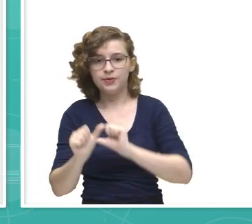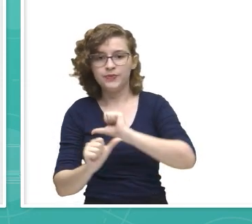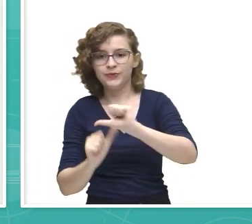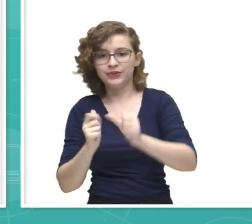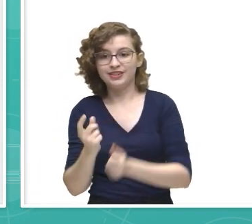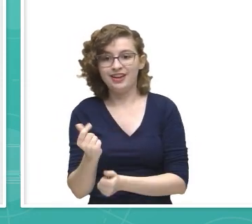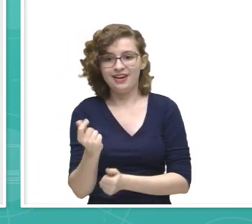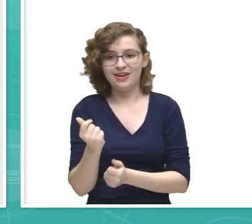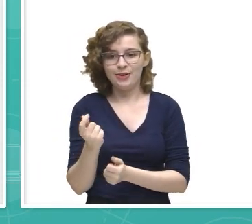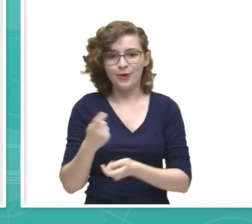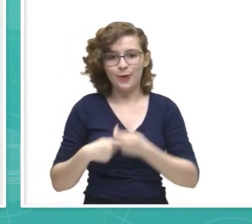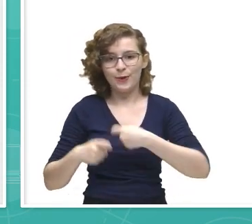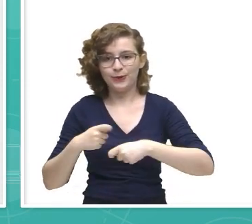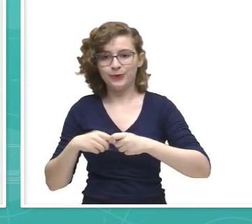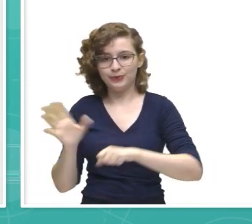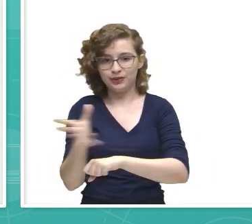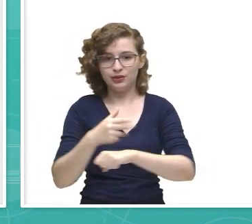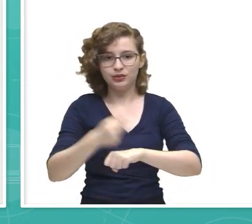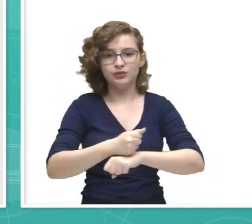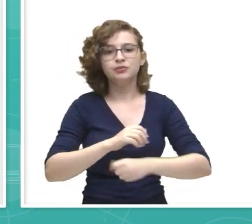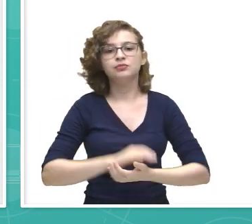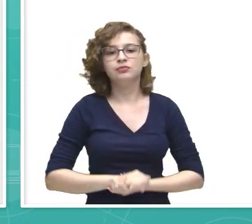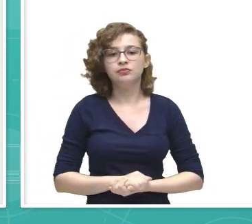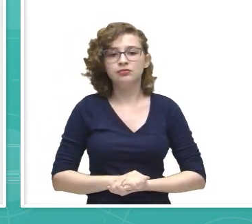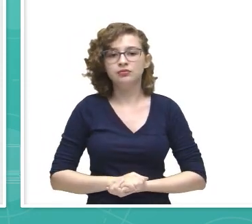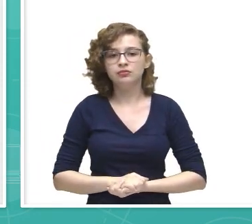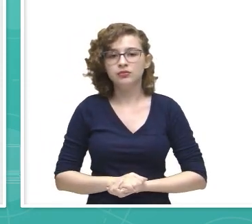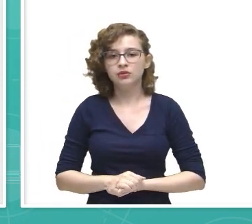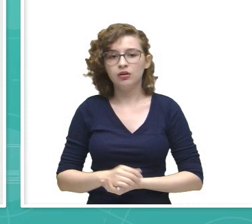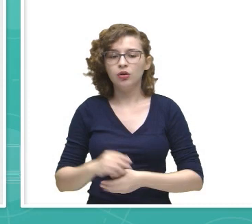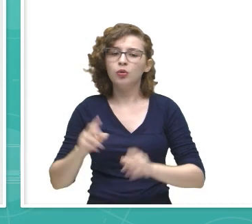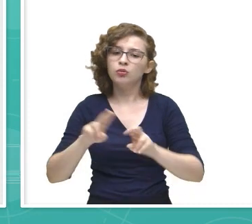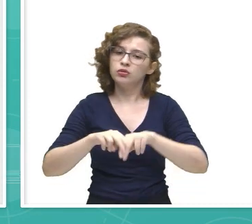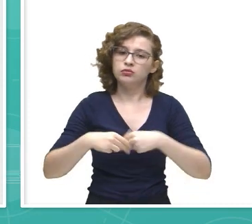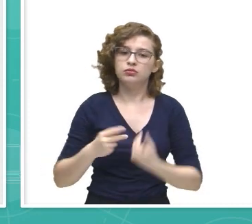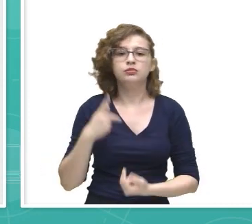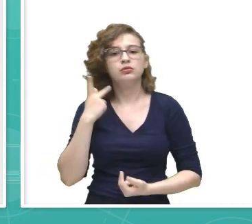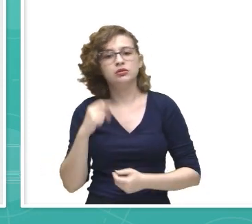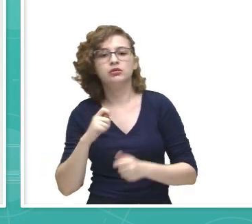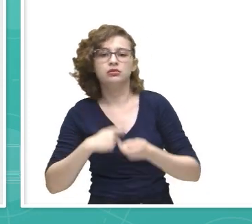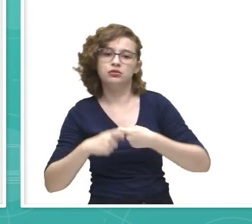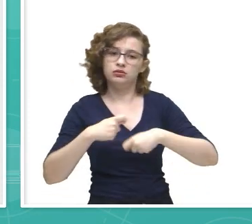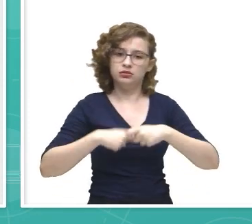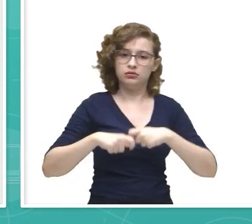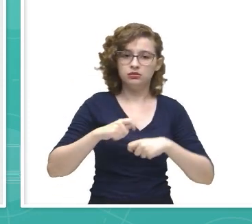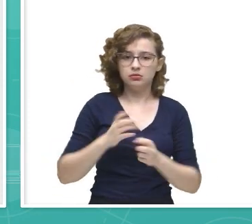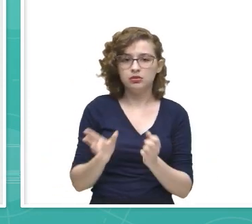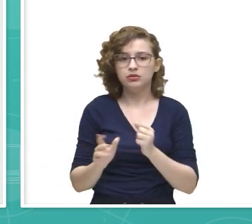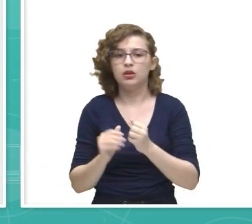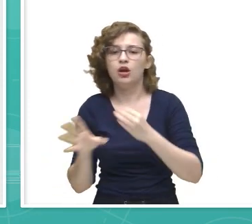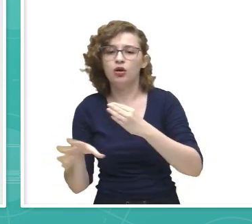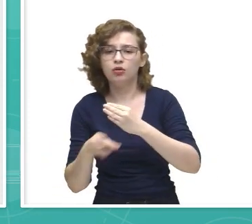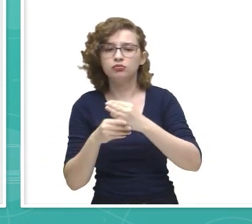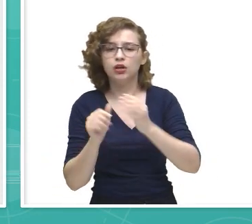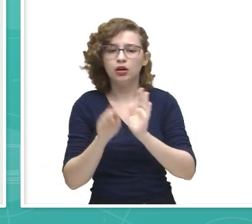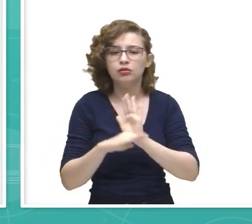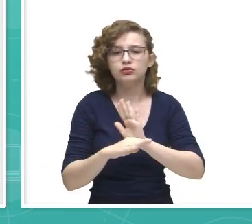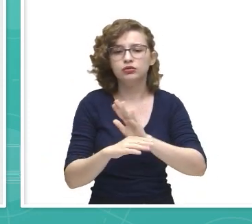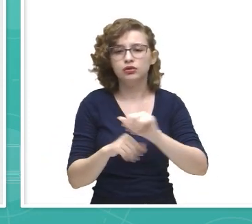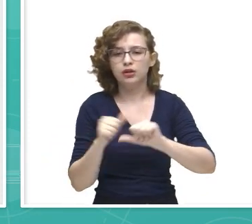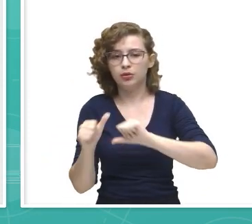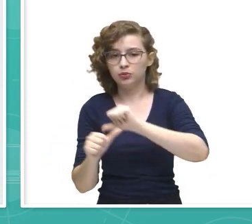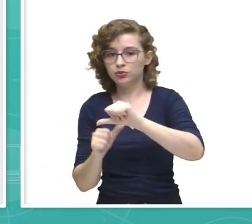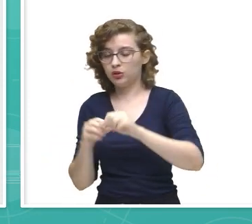colônia. Opção D, por razões políticas e econômicas, contribuíram para a mudança da capital do vice-reino do